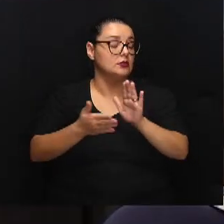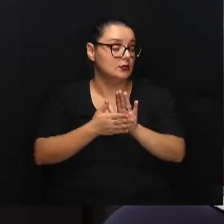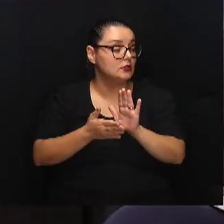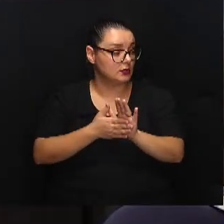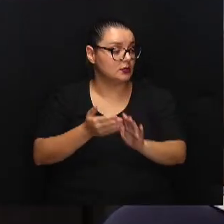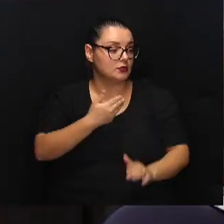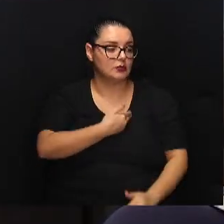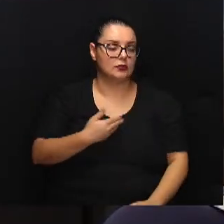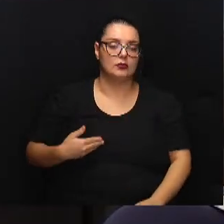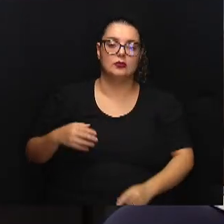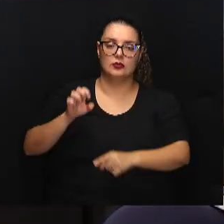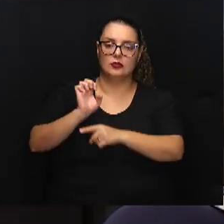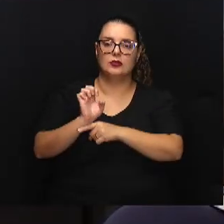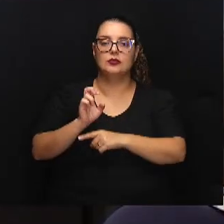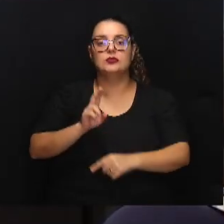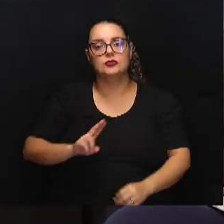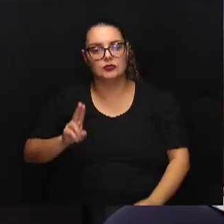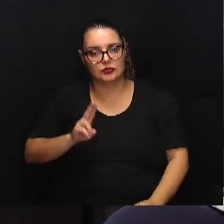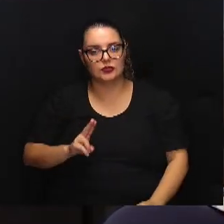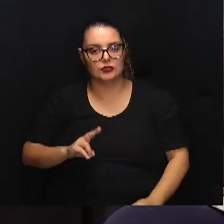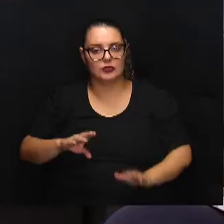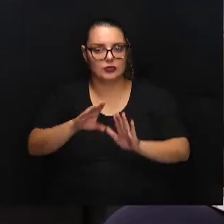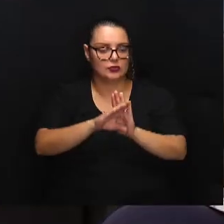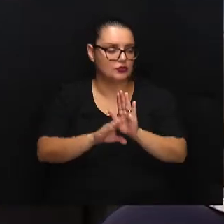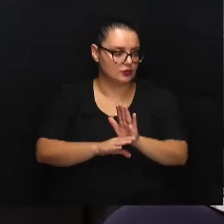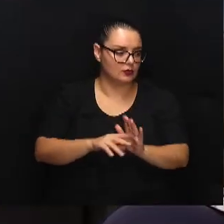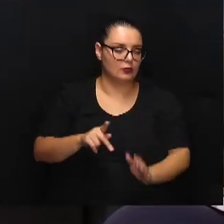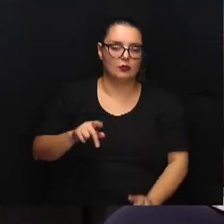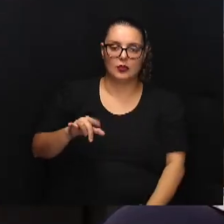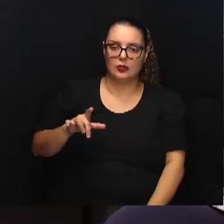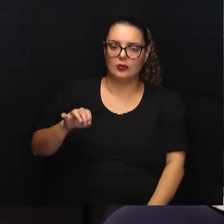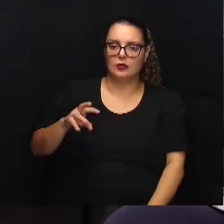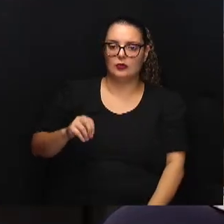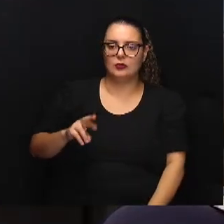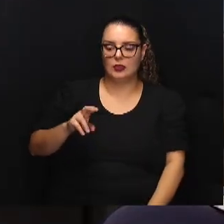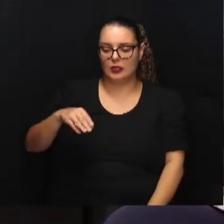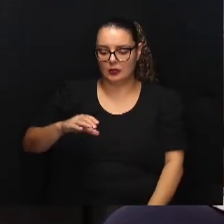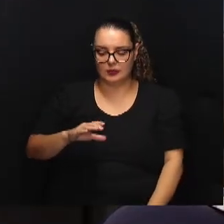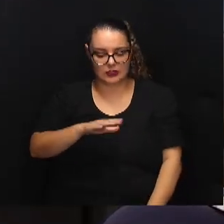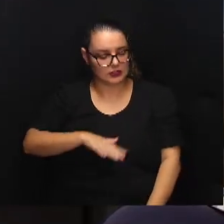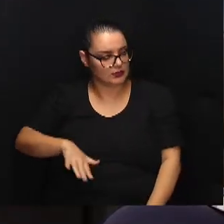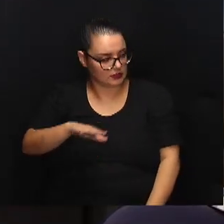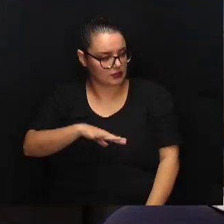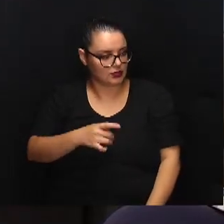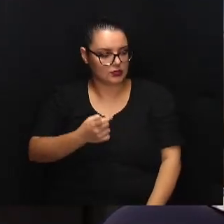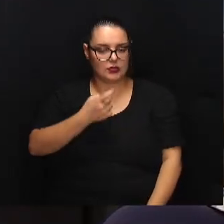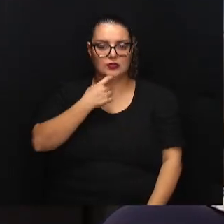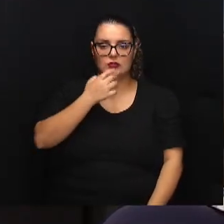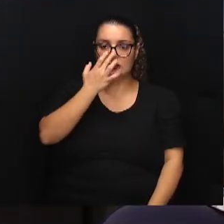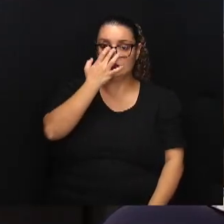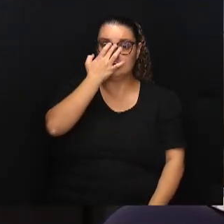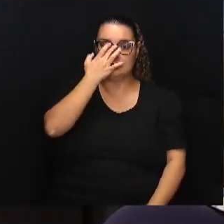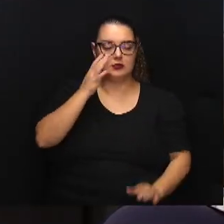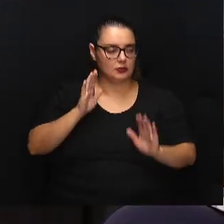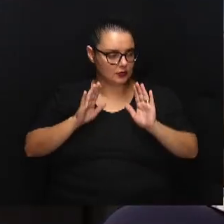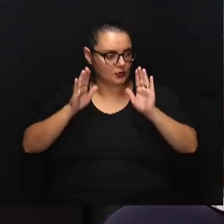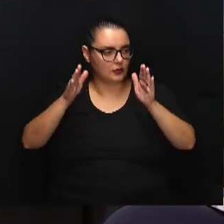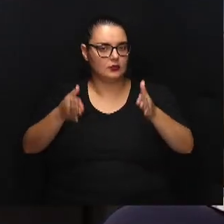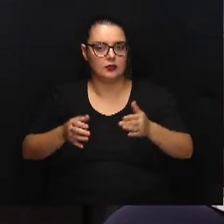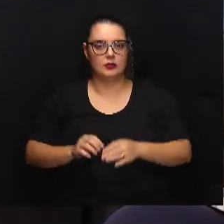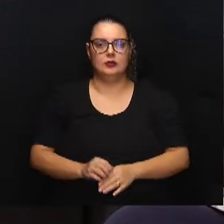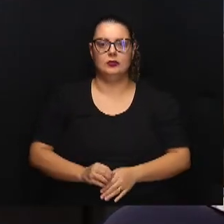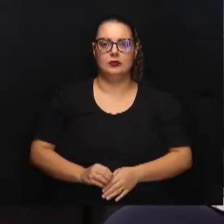governo do estado de implantar um programa piloto na região metropolitana de Campinas, voltado